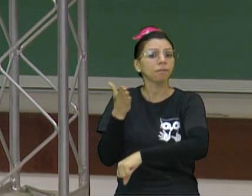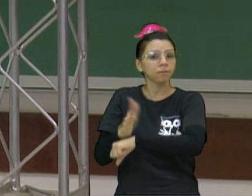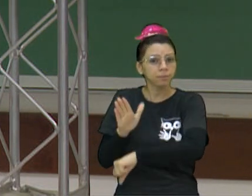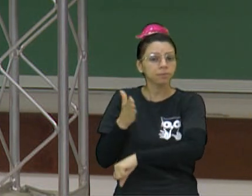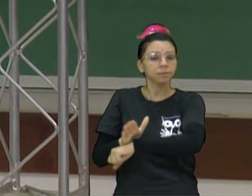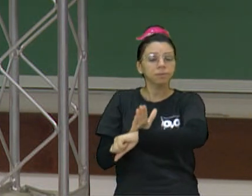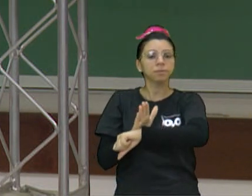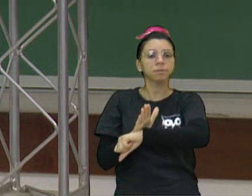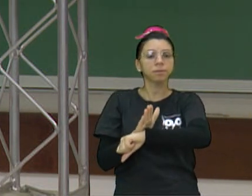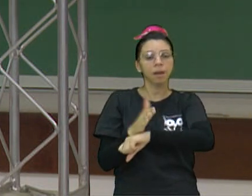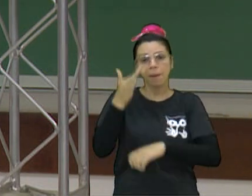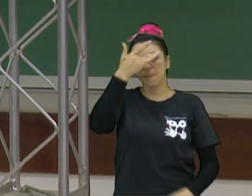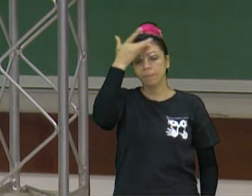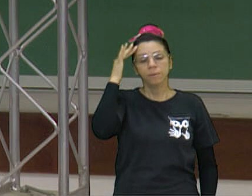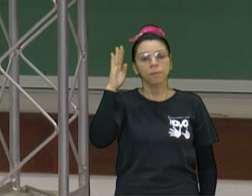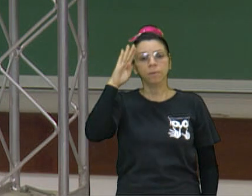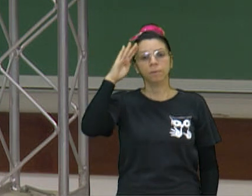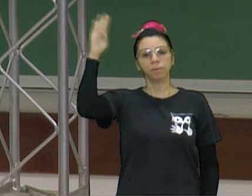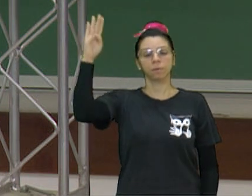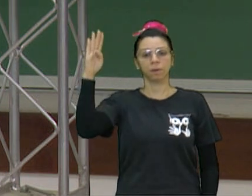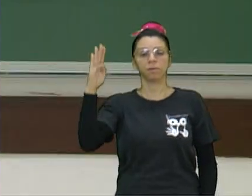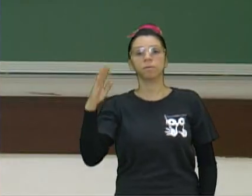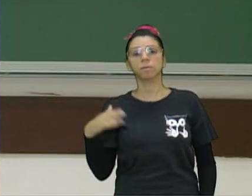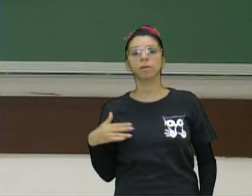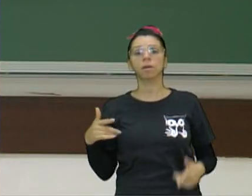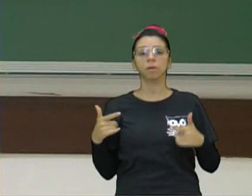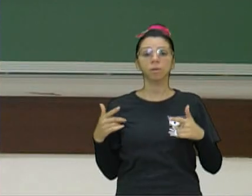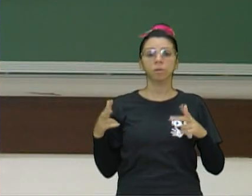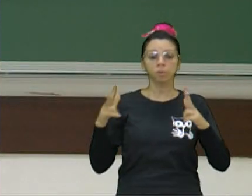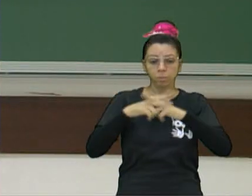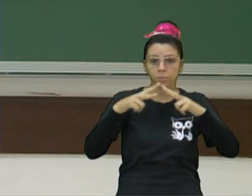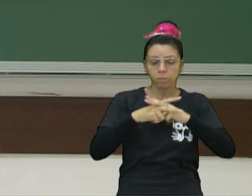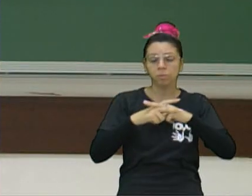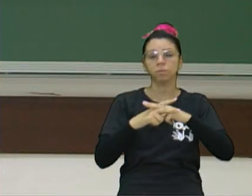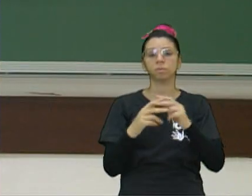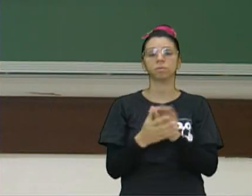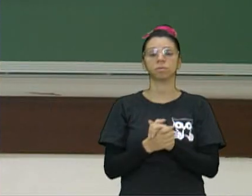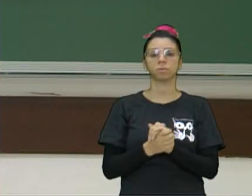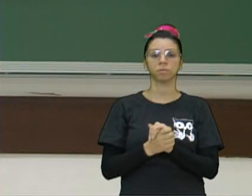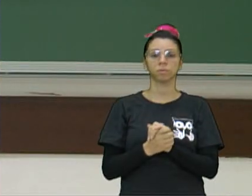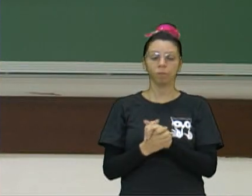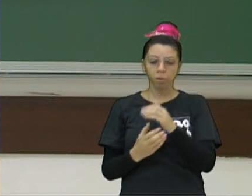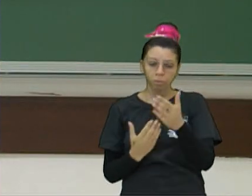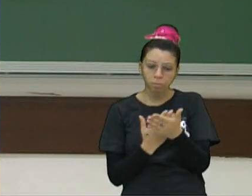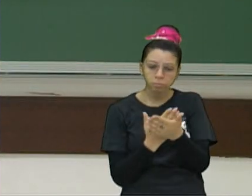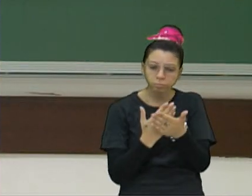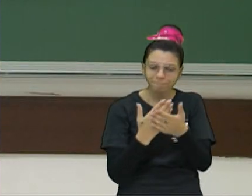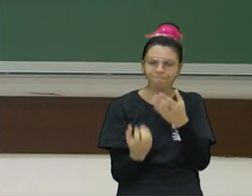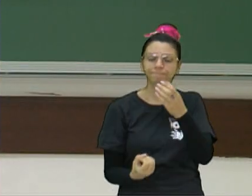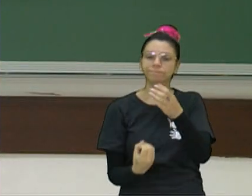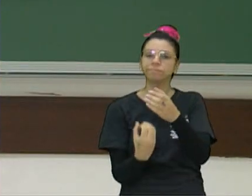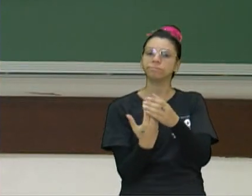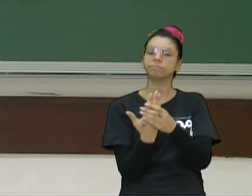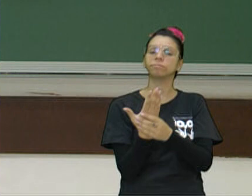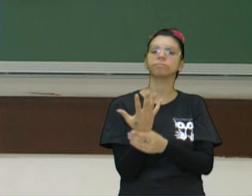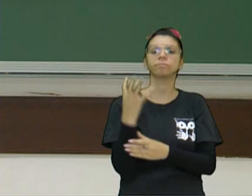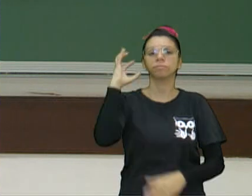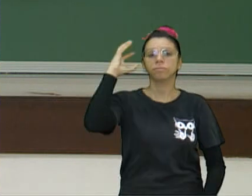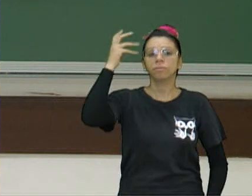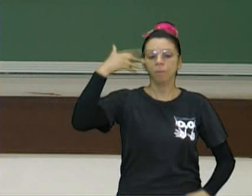feitos aos soldados, às pessoas que lutavam, que foi difundindo, foi crescendo, foi criando-se